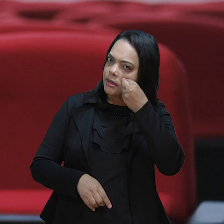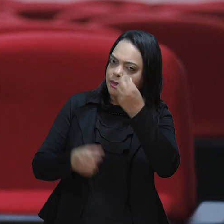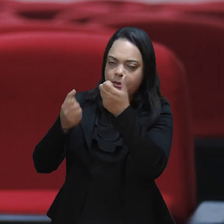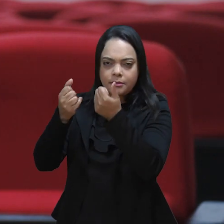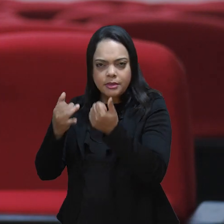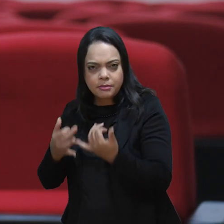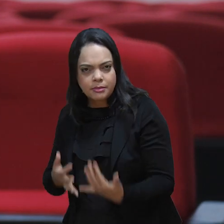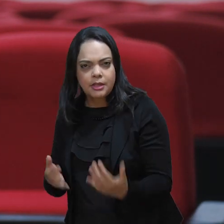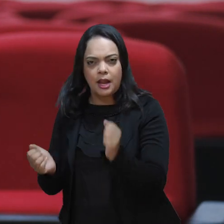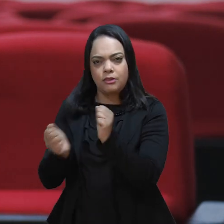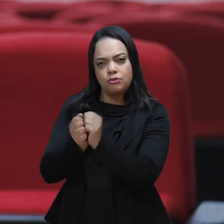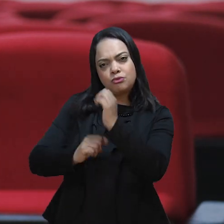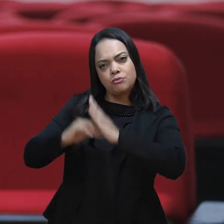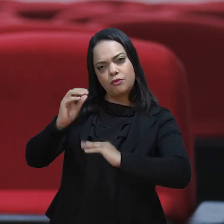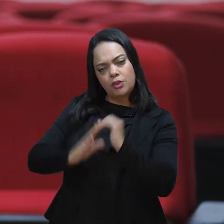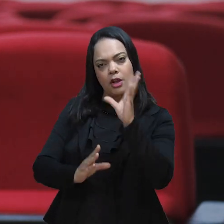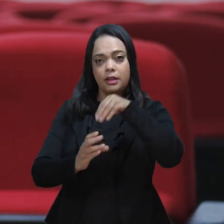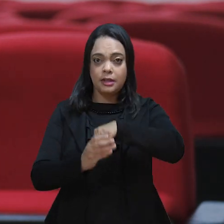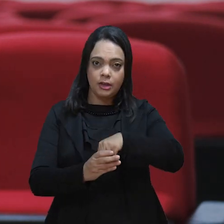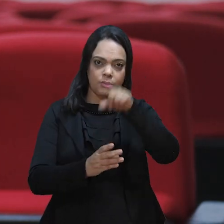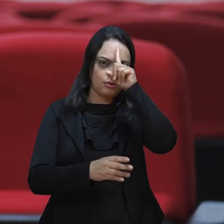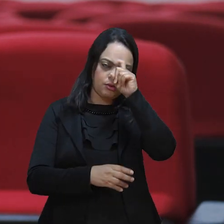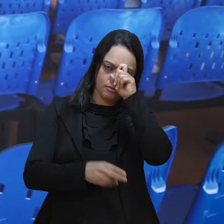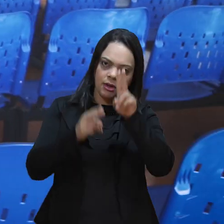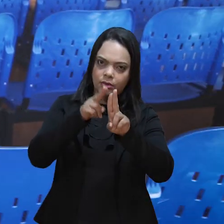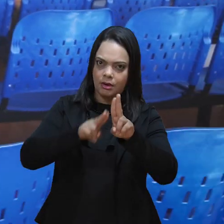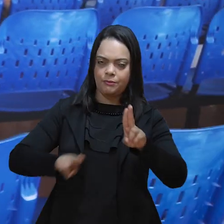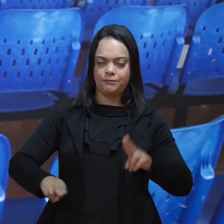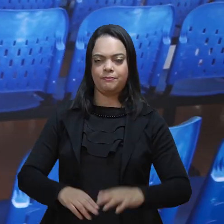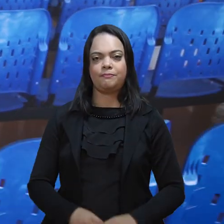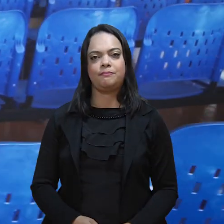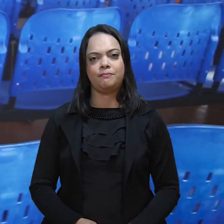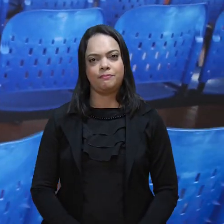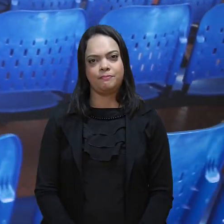com os profissionais dentro do HCUFO no atendimento do Nua Vidas.